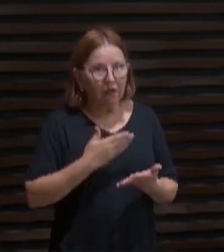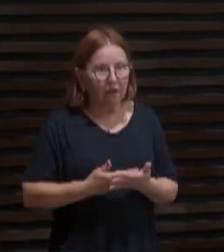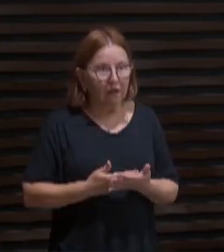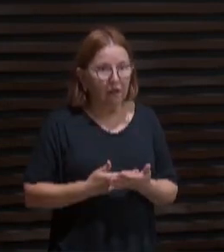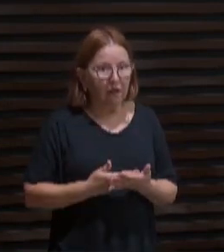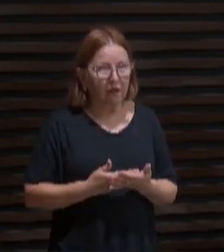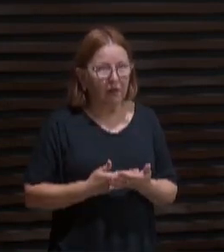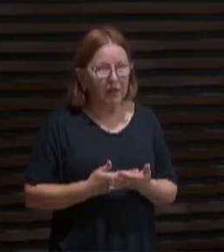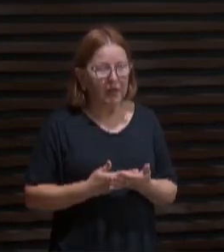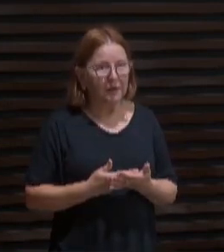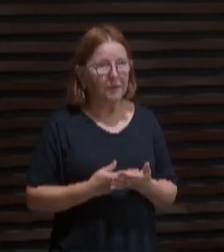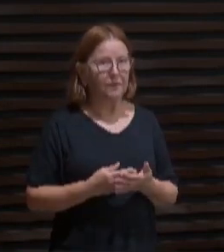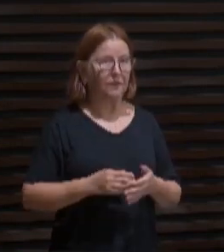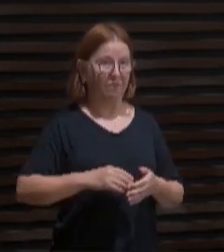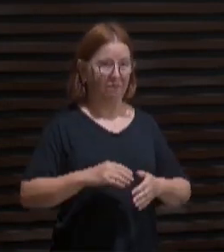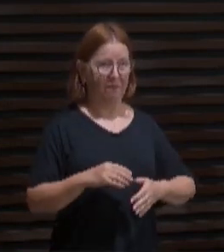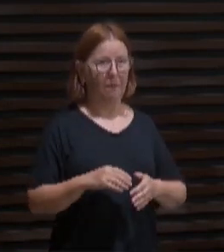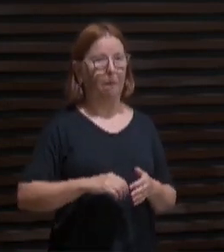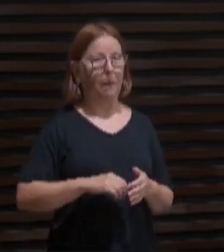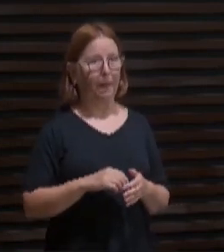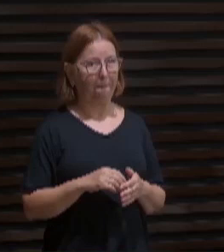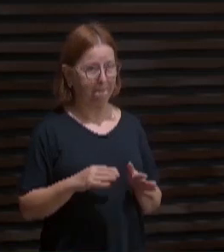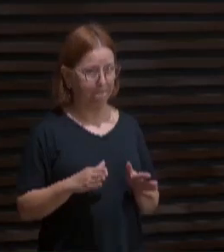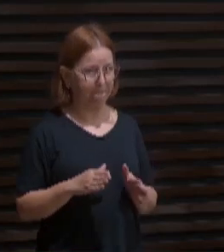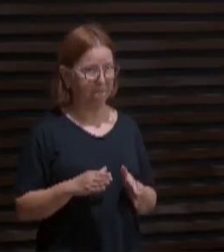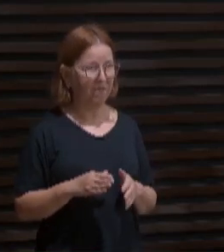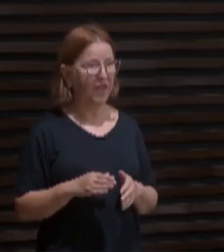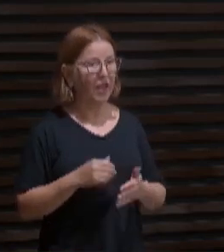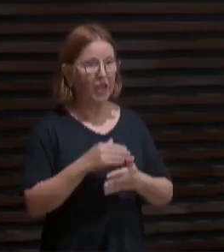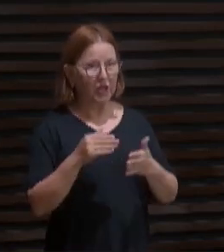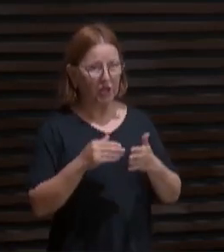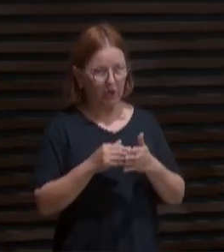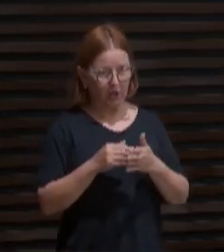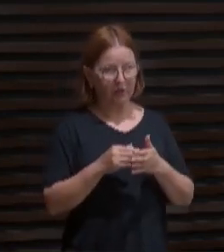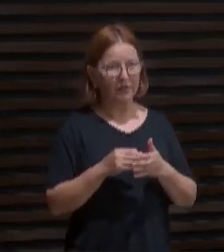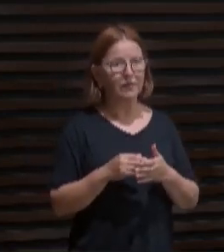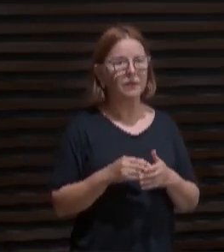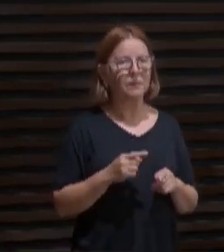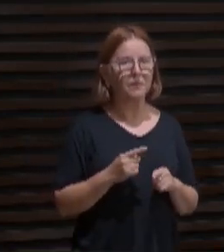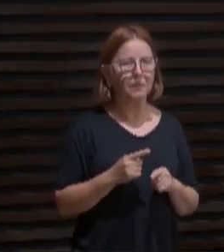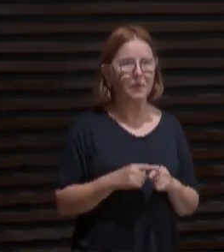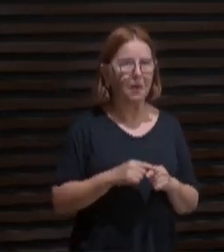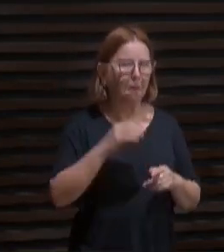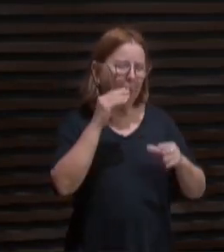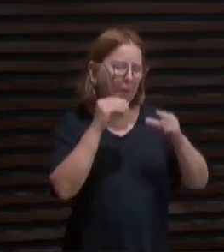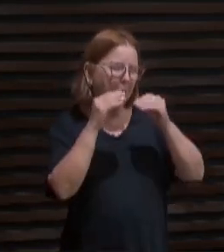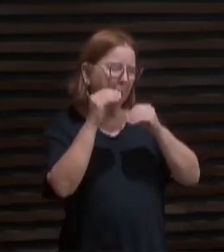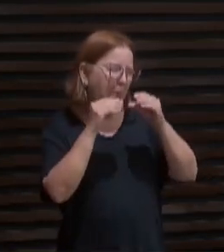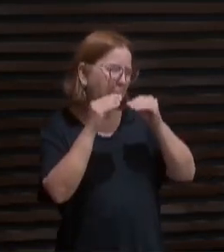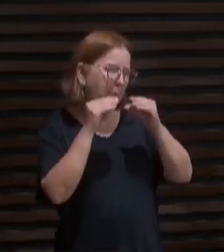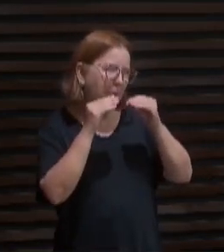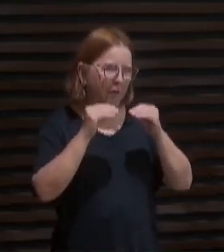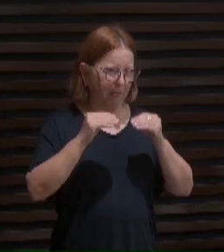fervendo dentro dela, todos por simples engano de que vai dar uma